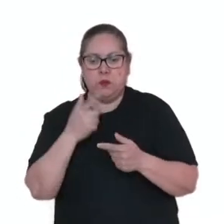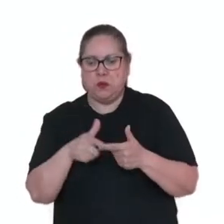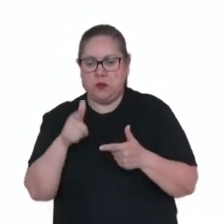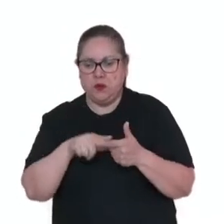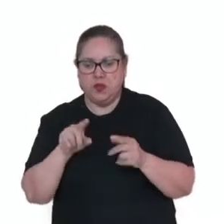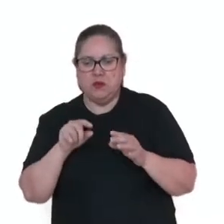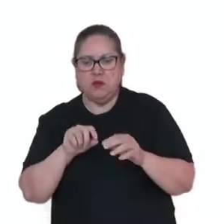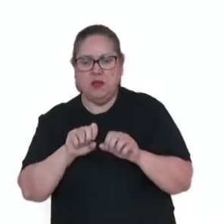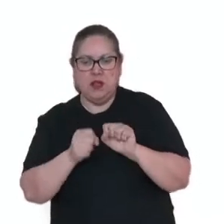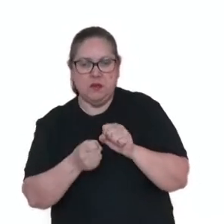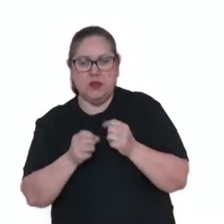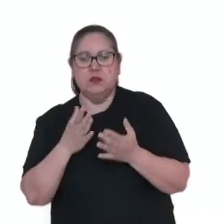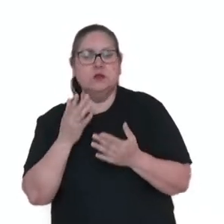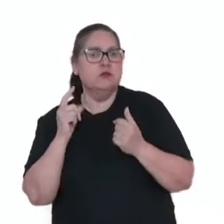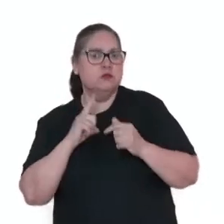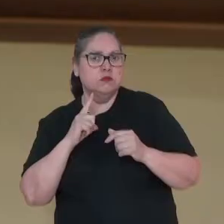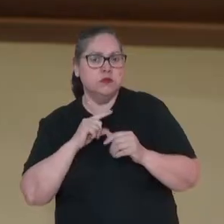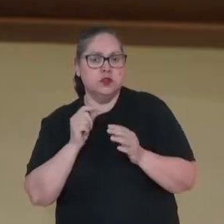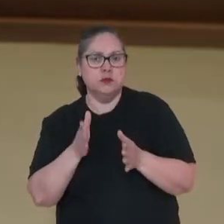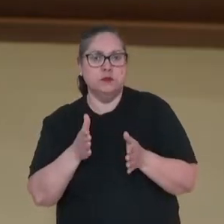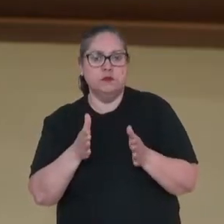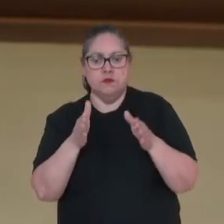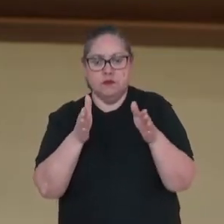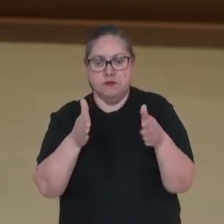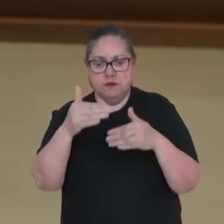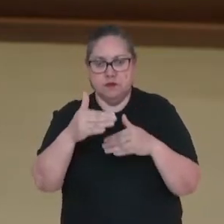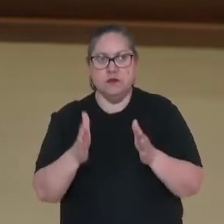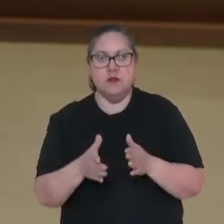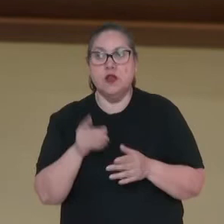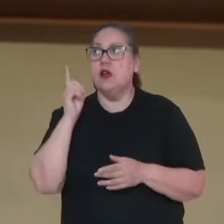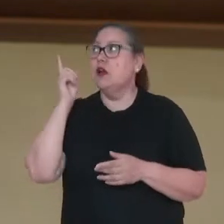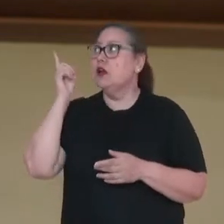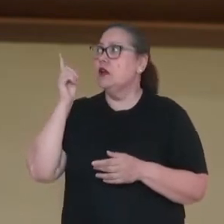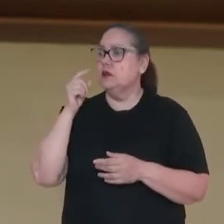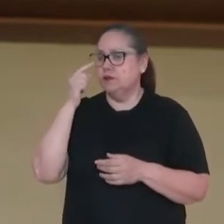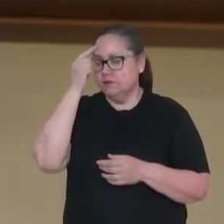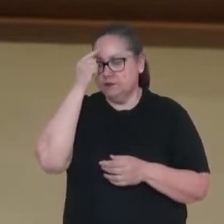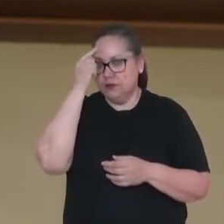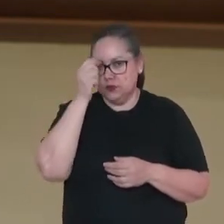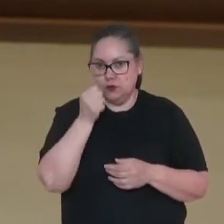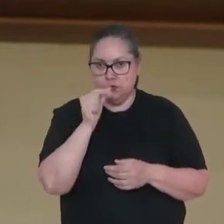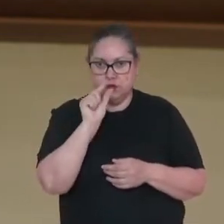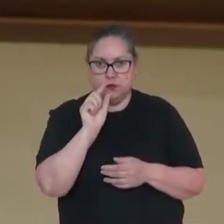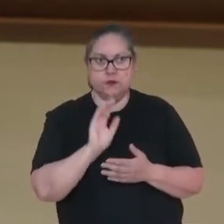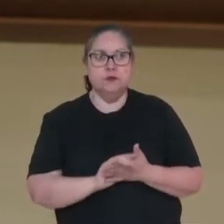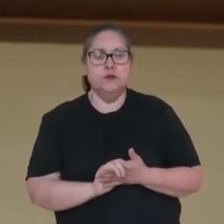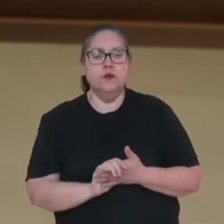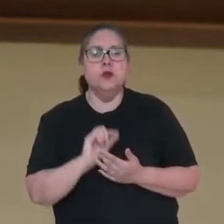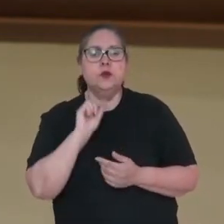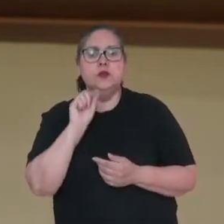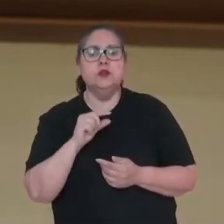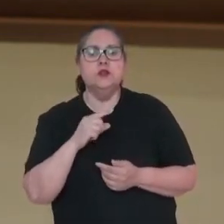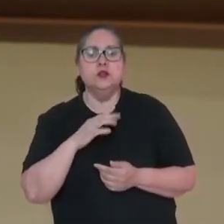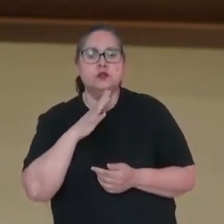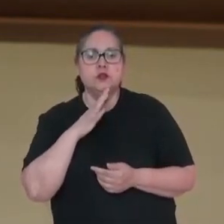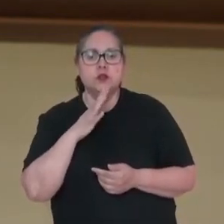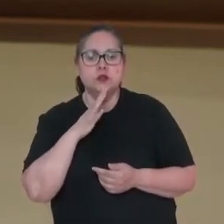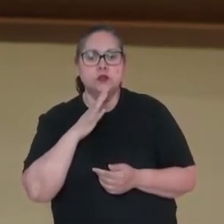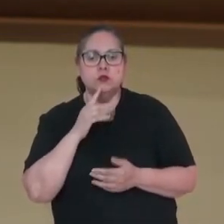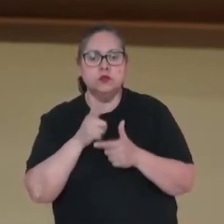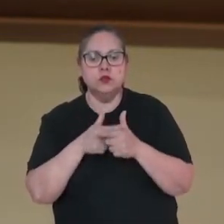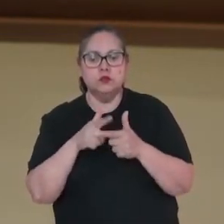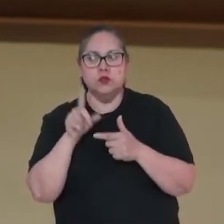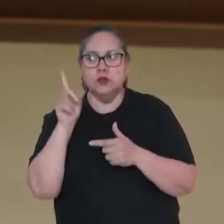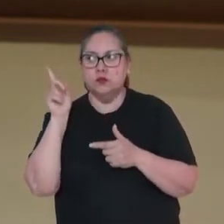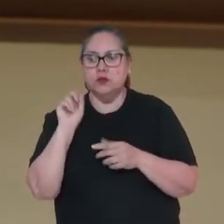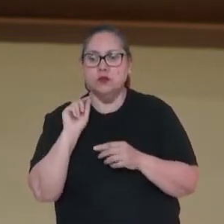defeitos que poderá haver nesse lote? Então, aqui pessoal, vamos pensar um pouquinho sobre o que, que nós conhecemos desse problema